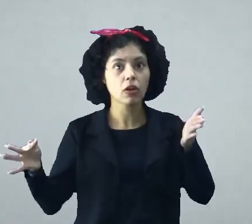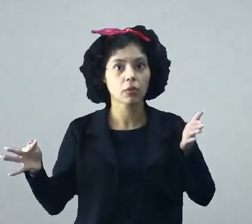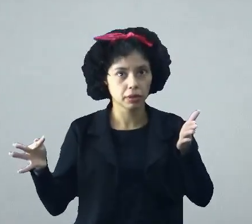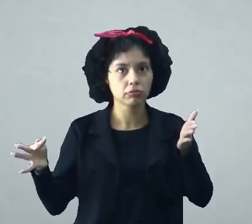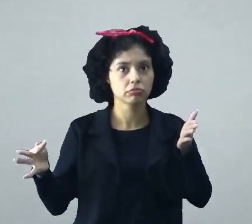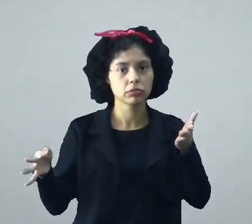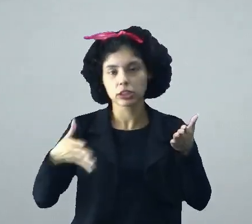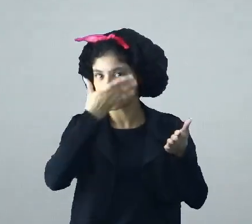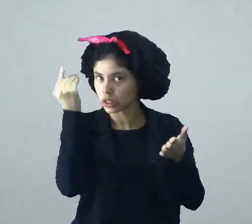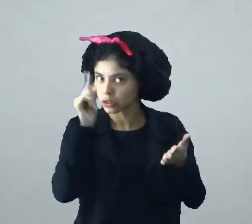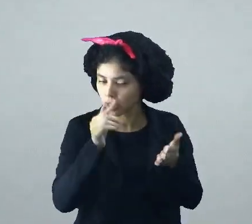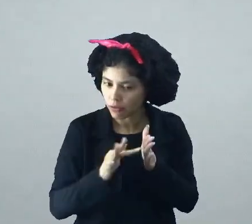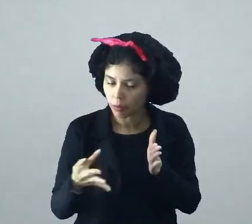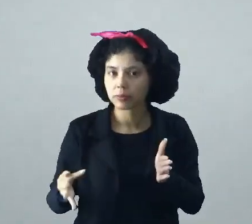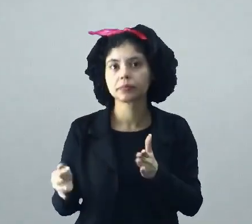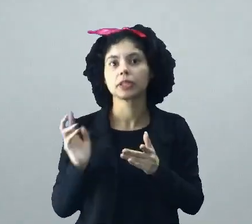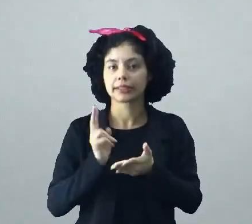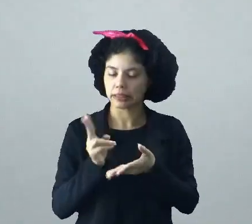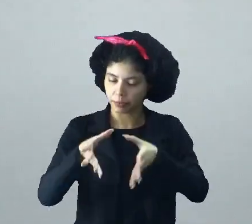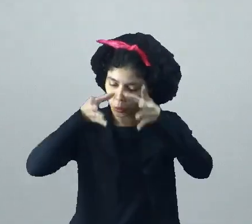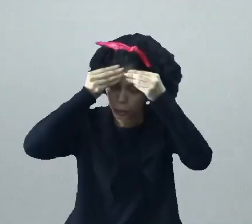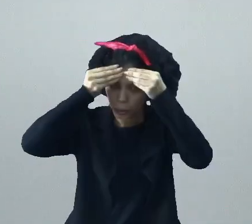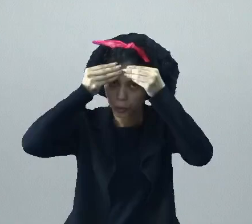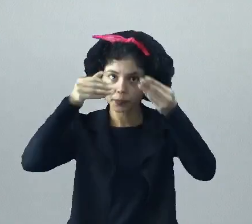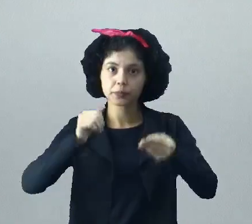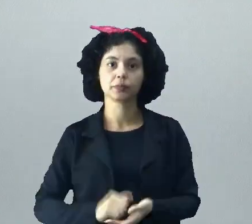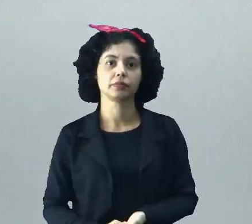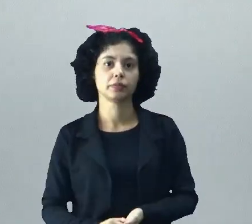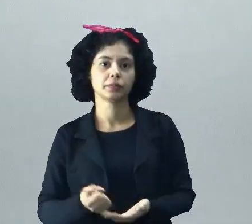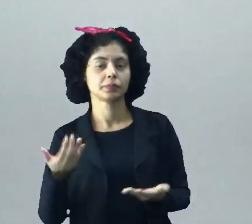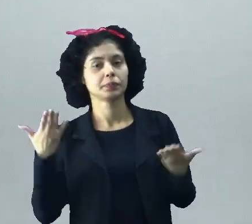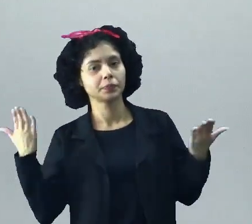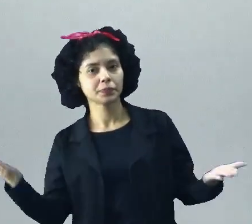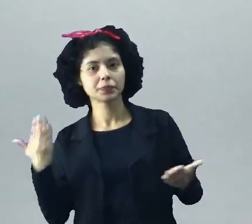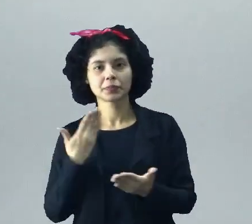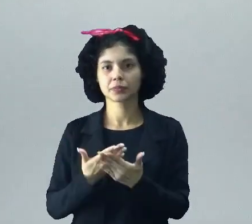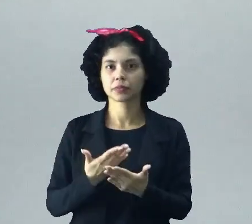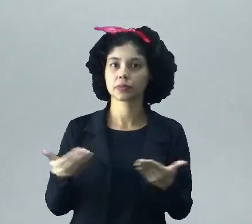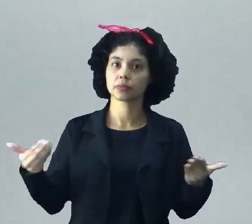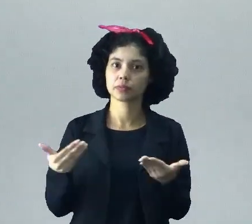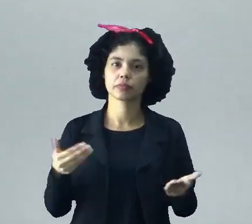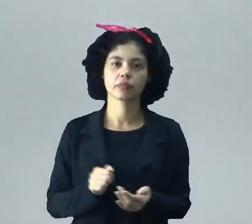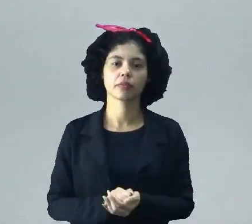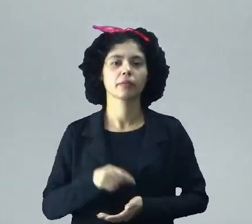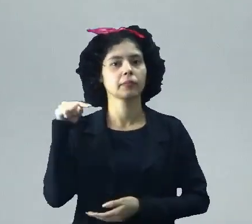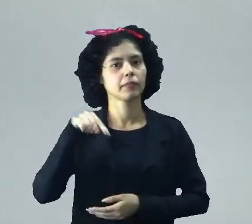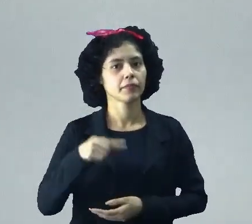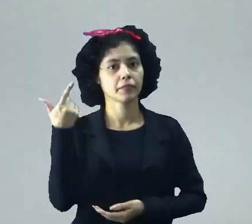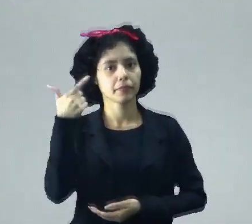Guardou as fórmulas, aprendeu, fica fácil. Pessoal, essa foi a nossa aula de